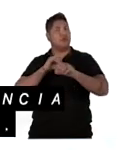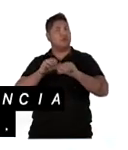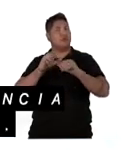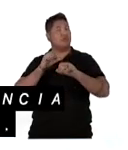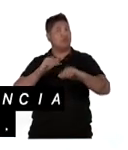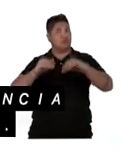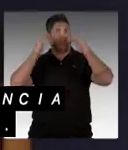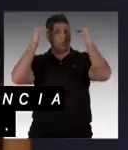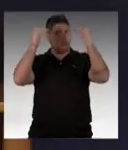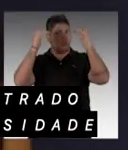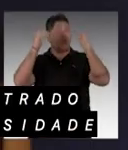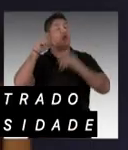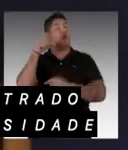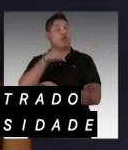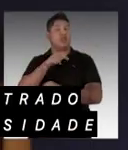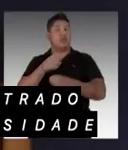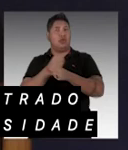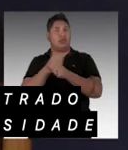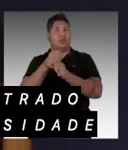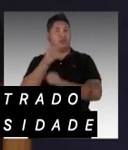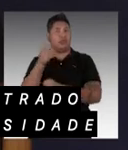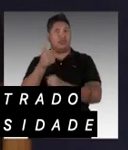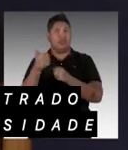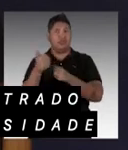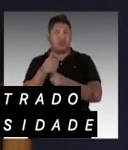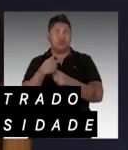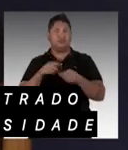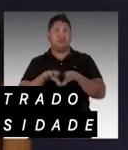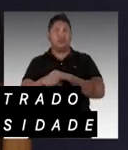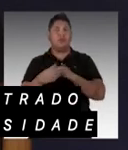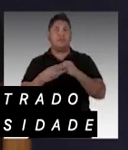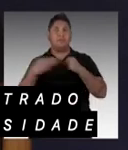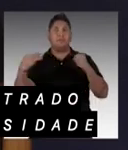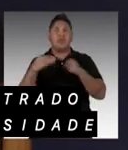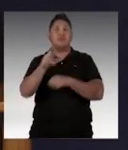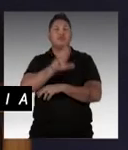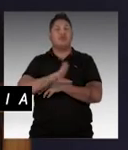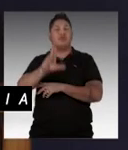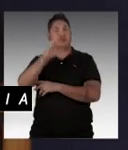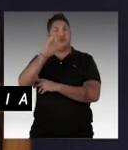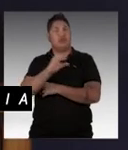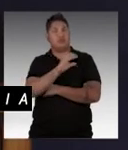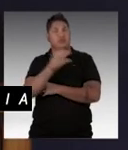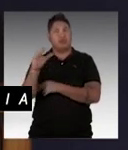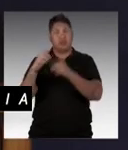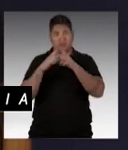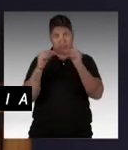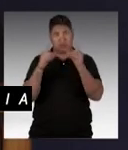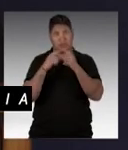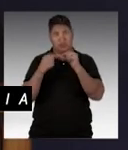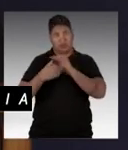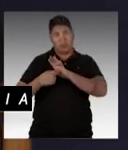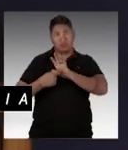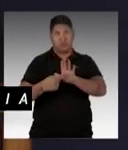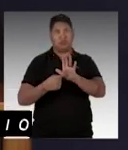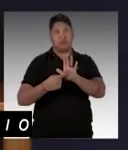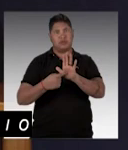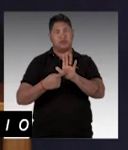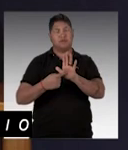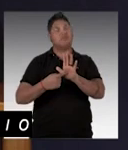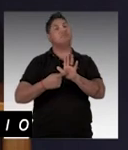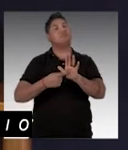docência do ensino superior. Em 2017, concluiu mestrado em Direito pela Universidade Católica de Brasília,